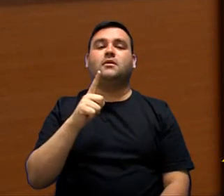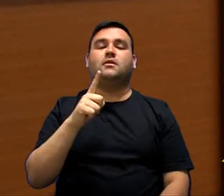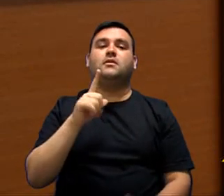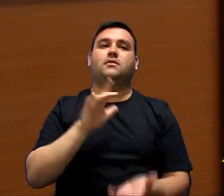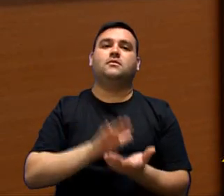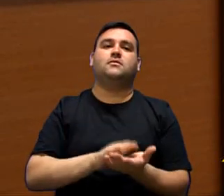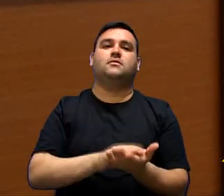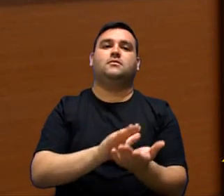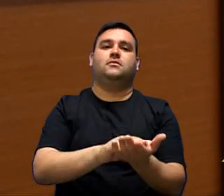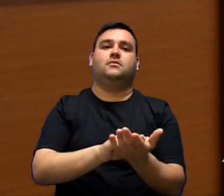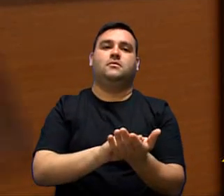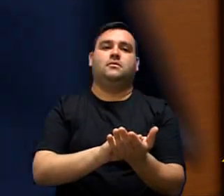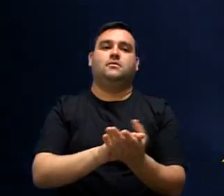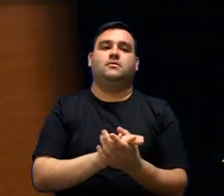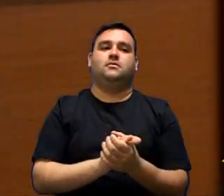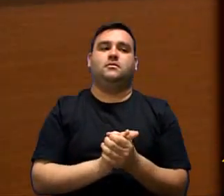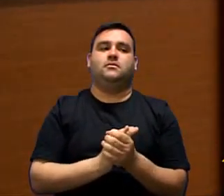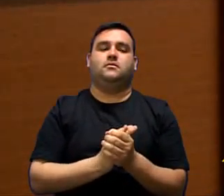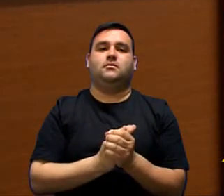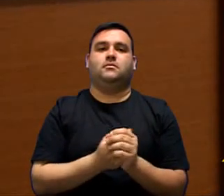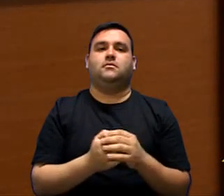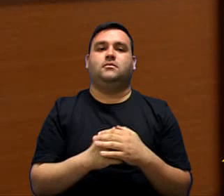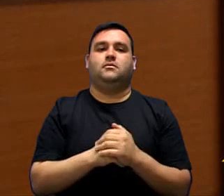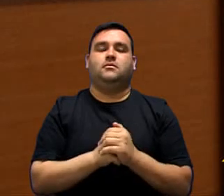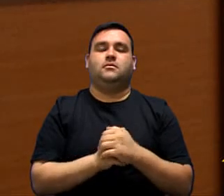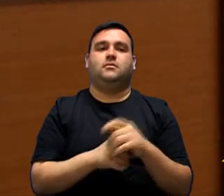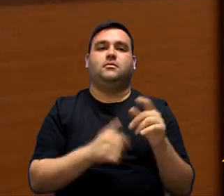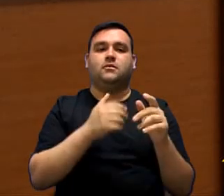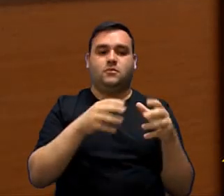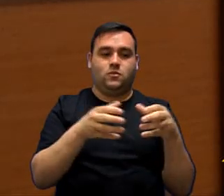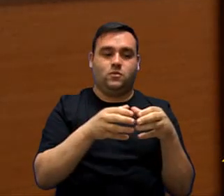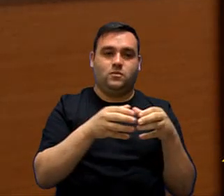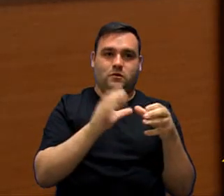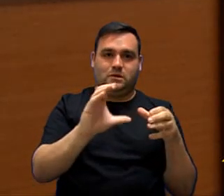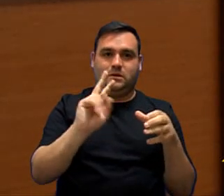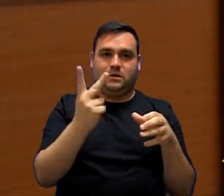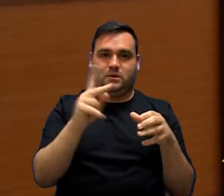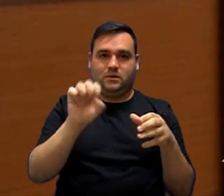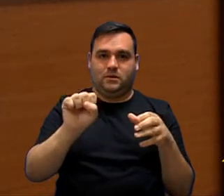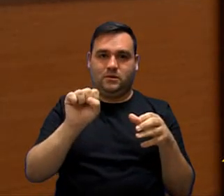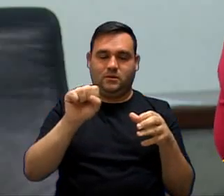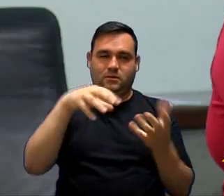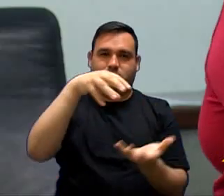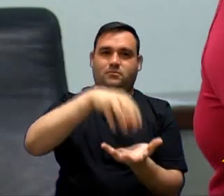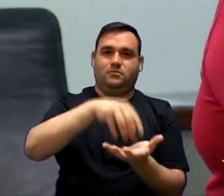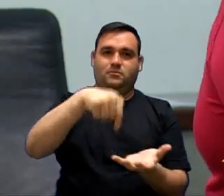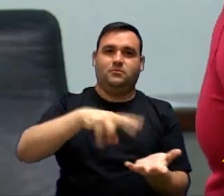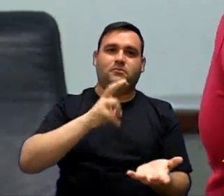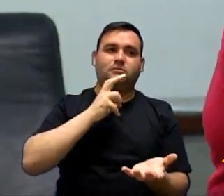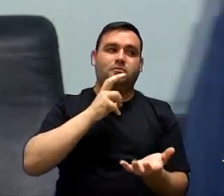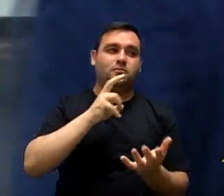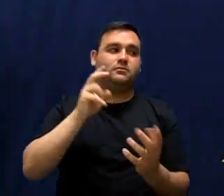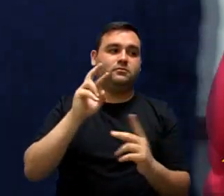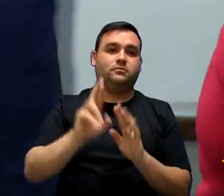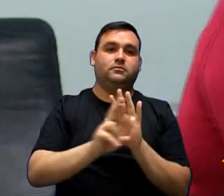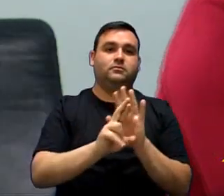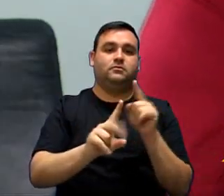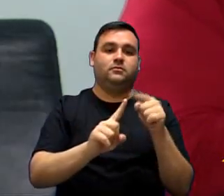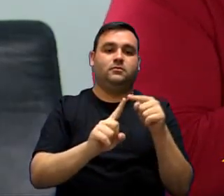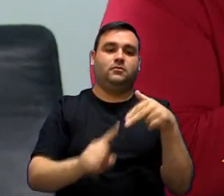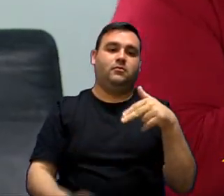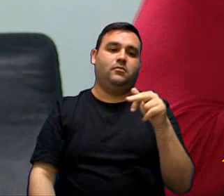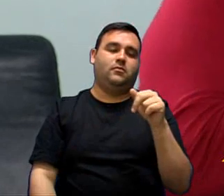de congratulações com o Conjunto Hospitalar de Sorocaba, na pessoa da